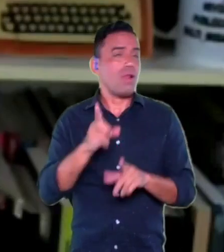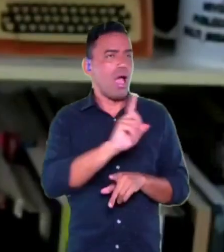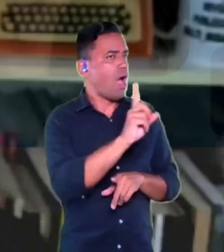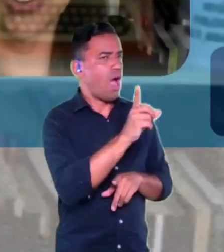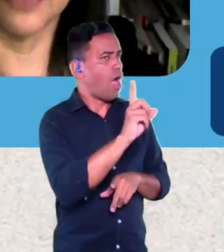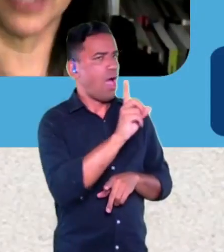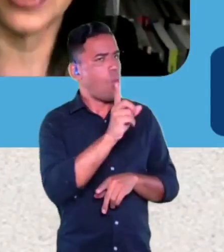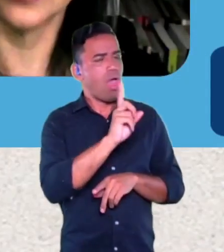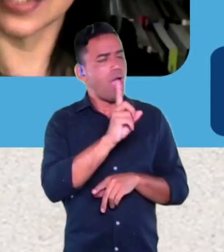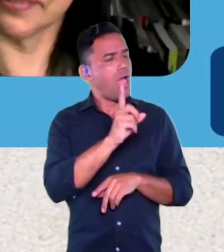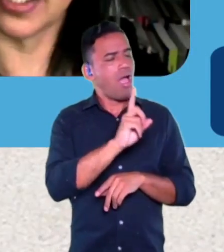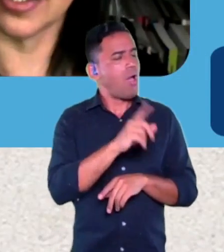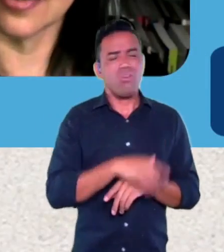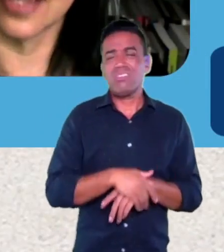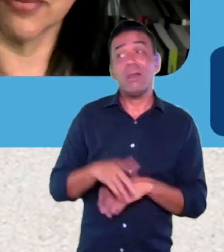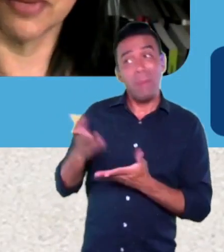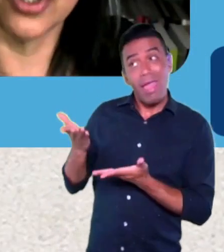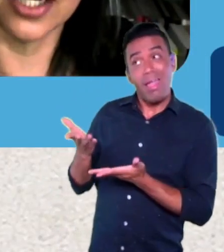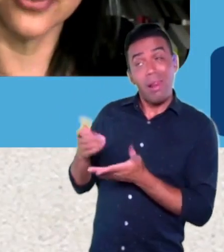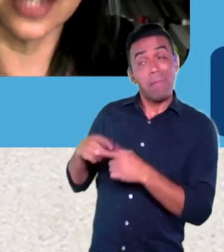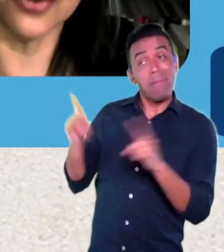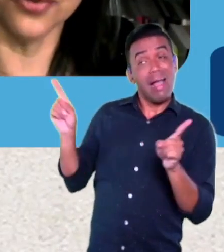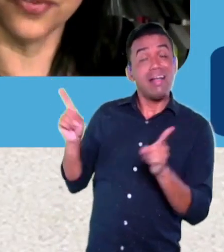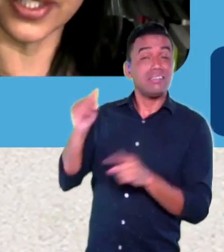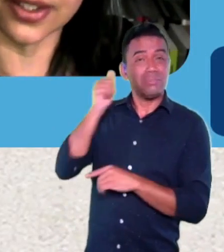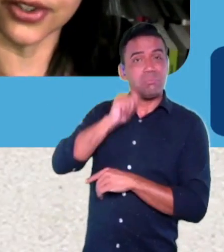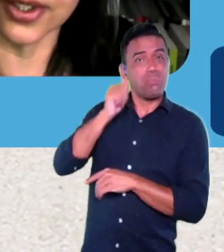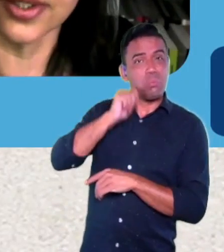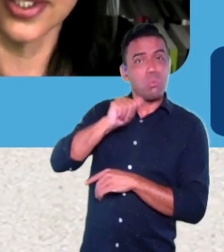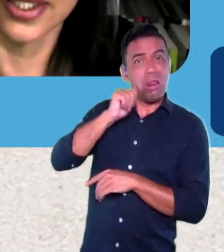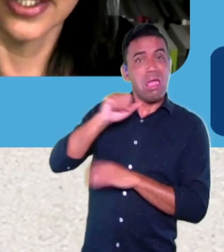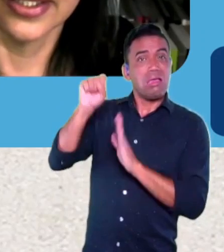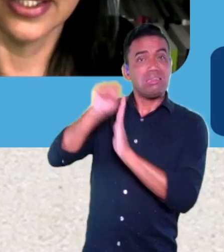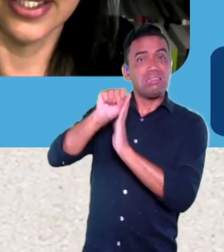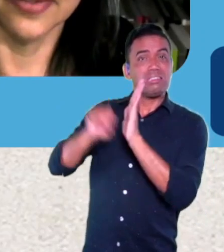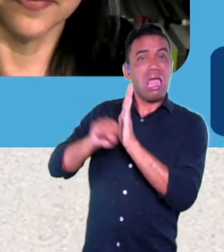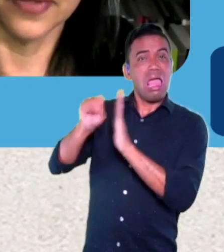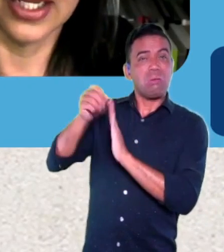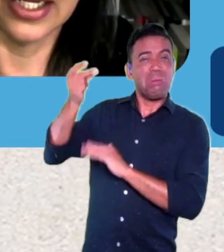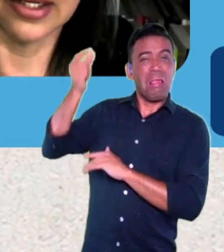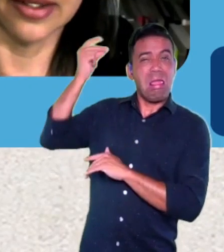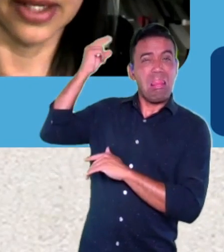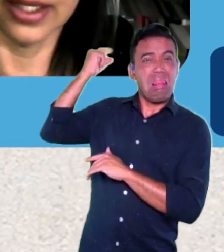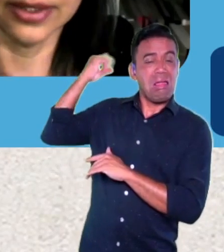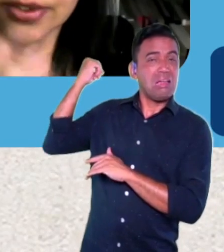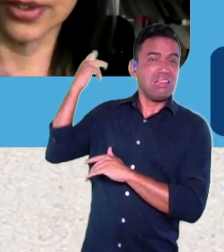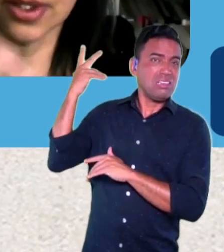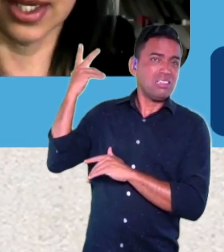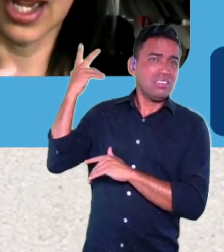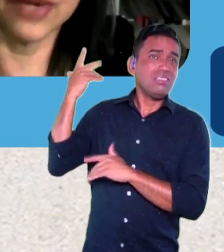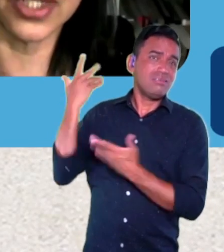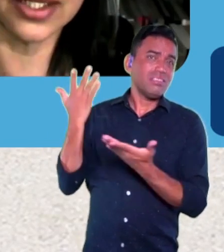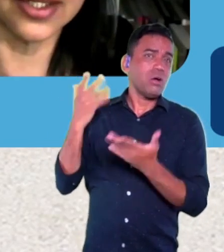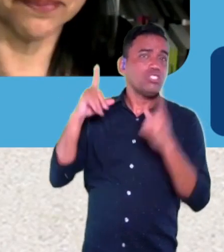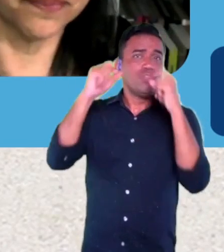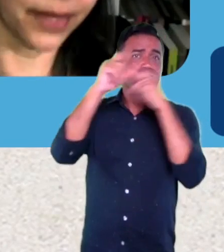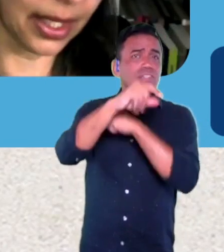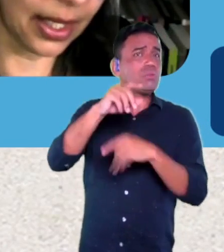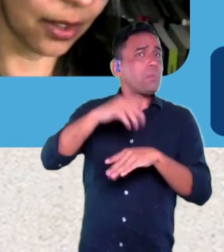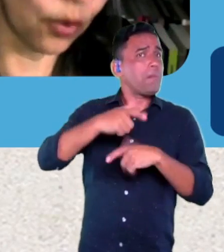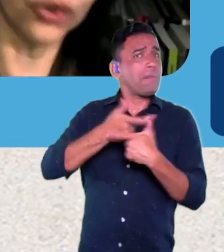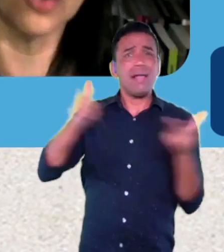otimista. Complicado, e para ela era mais, né? Uma mulher no século XX, sim. né? Ela tinha, claro que